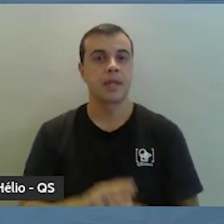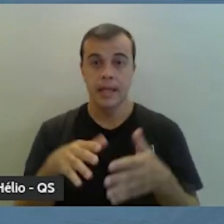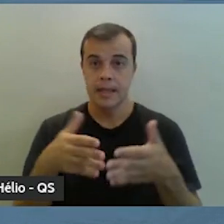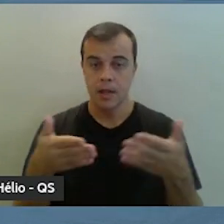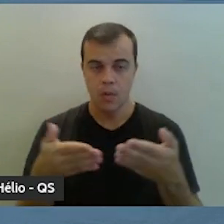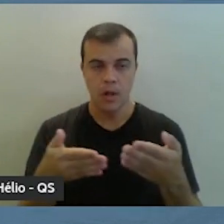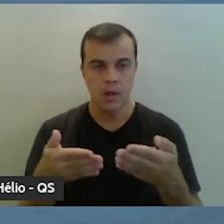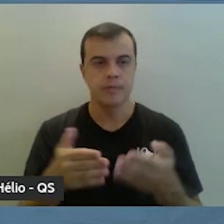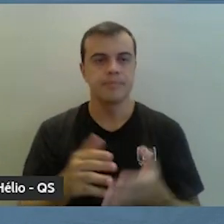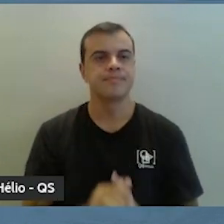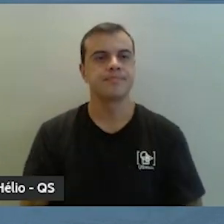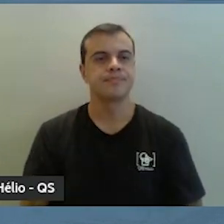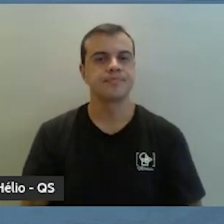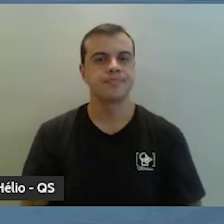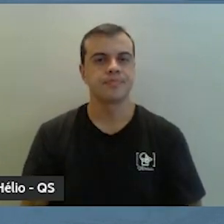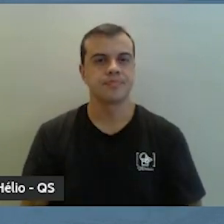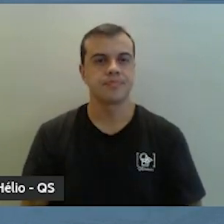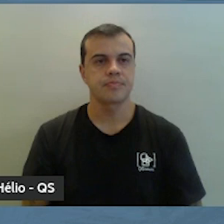gente, olha só.